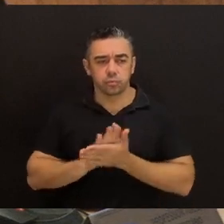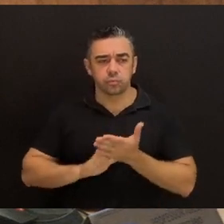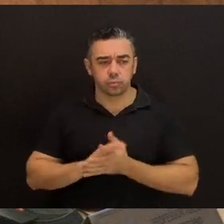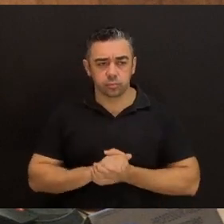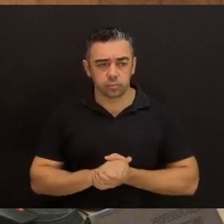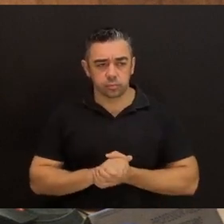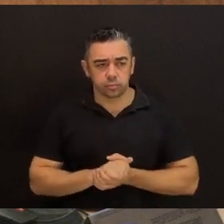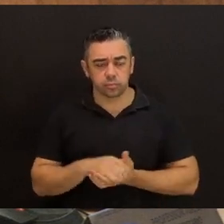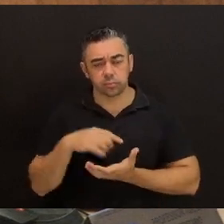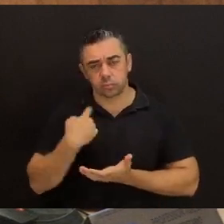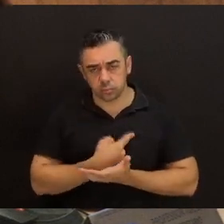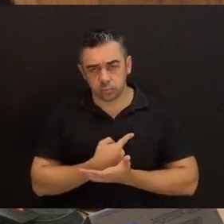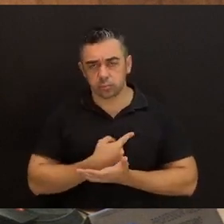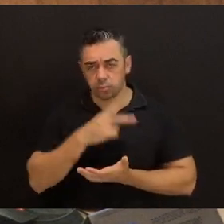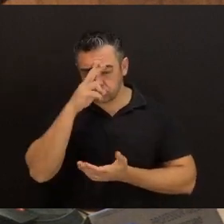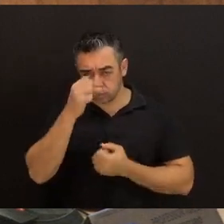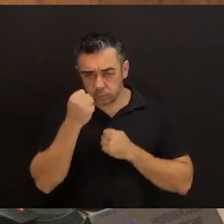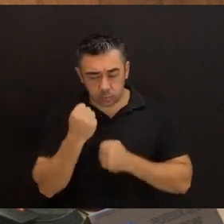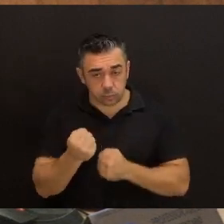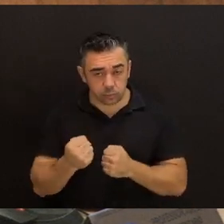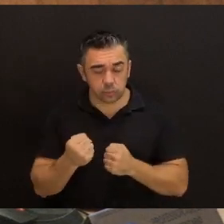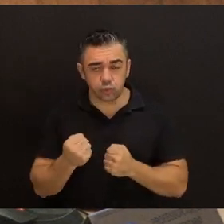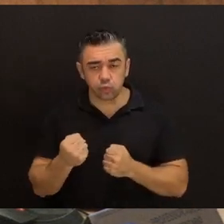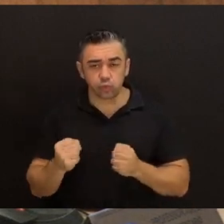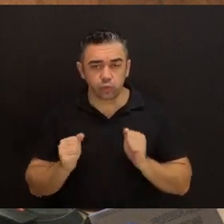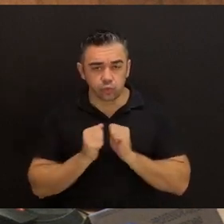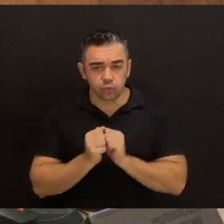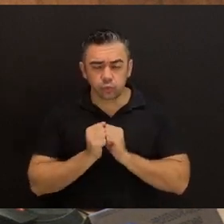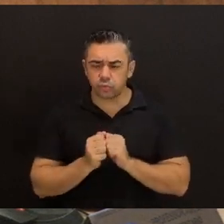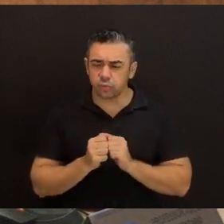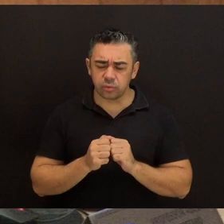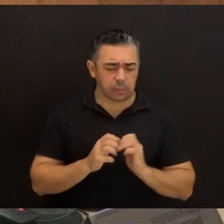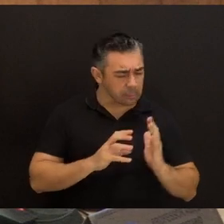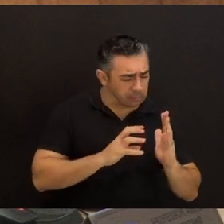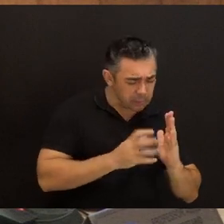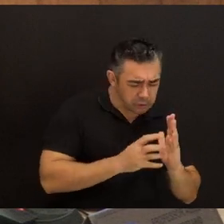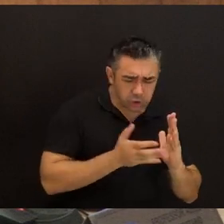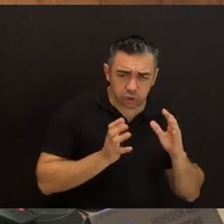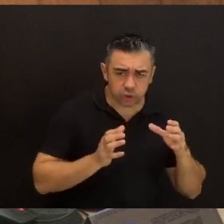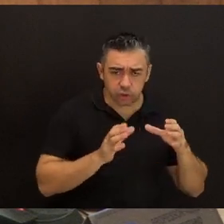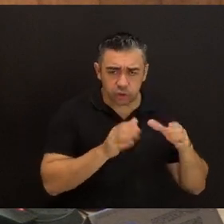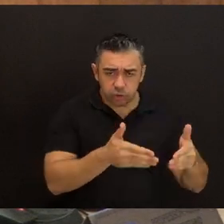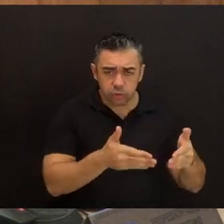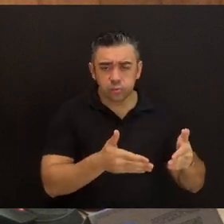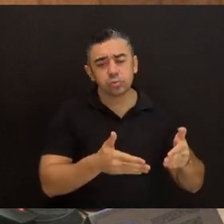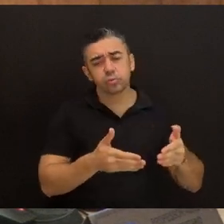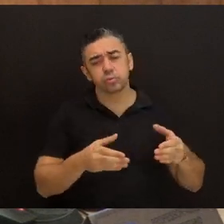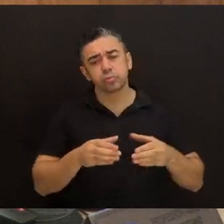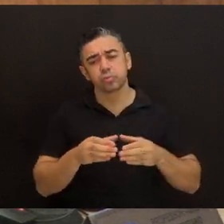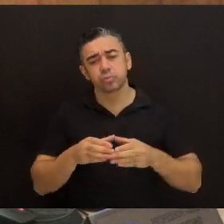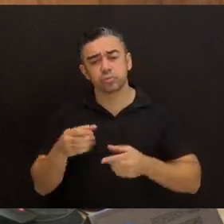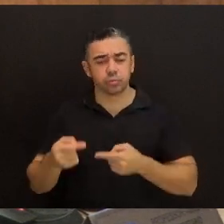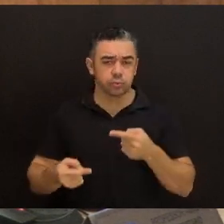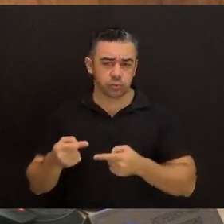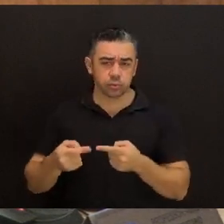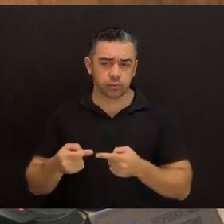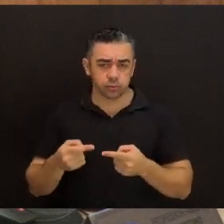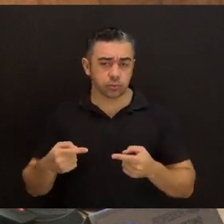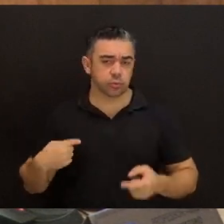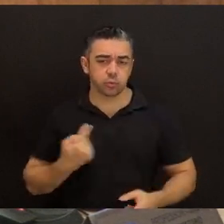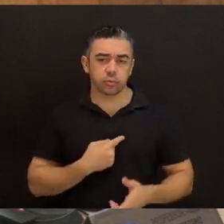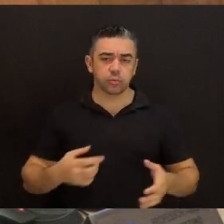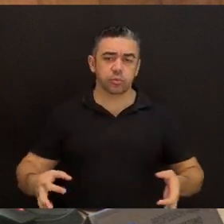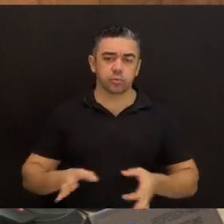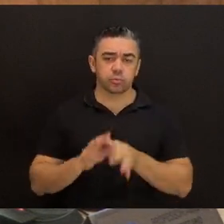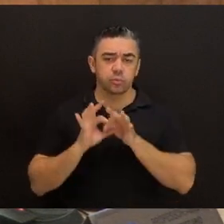vamos somar forças esqueça qualquer coisa partidária lá do político Vamos nos unir pelo bem da